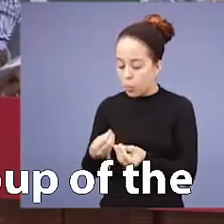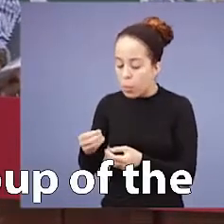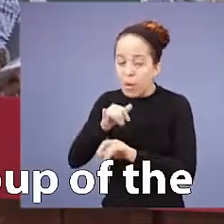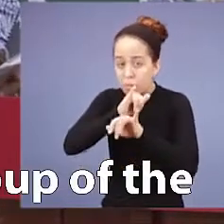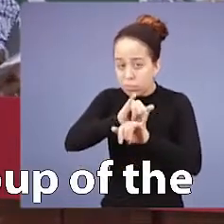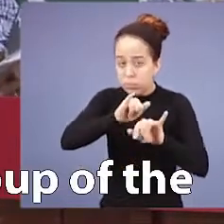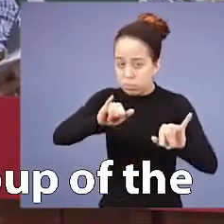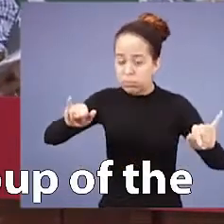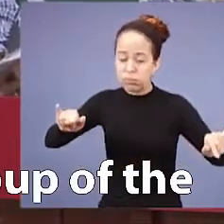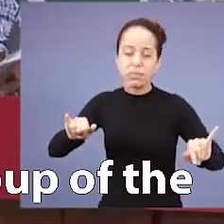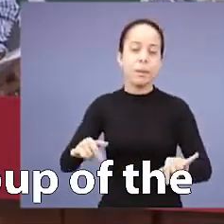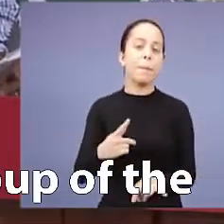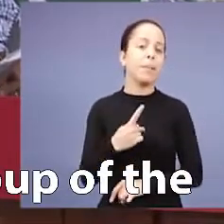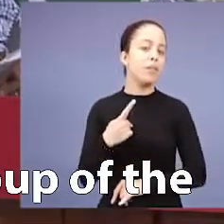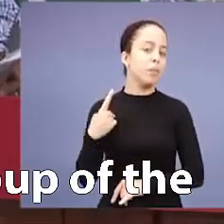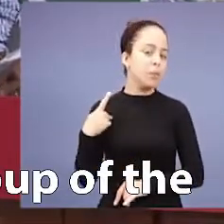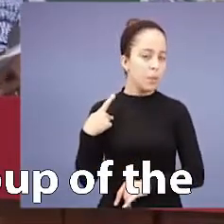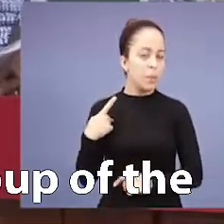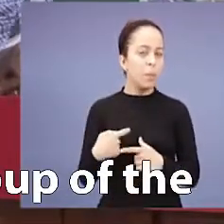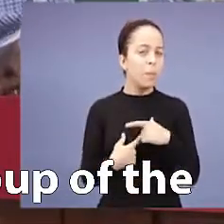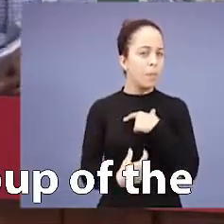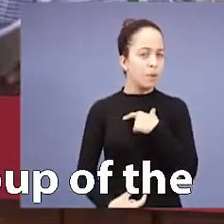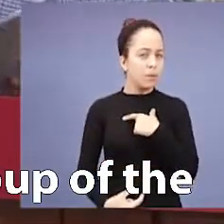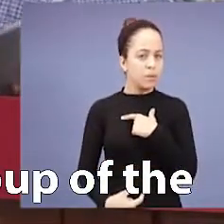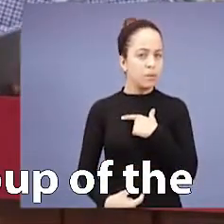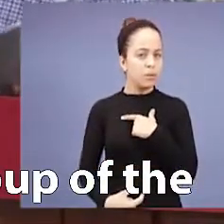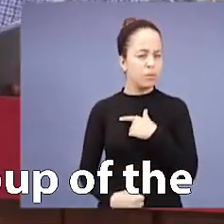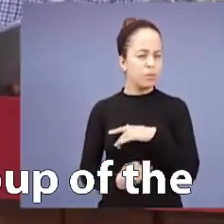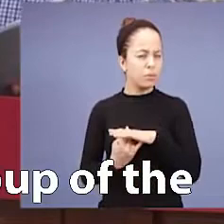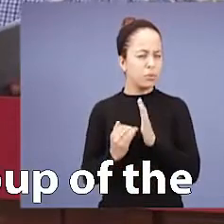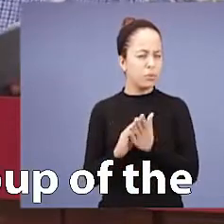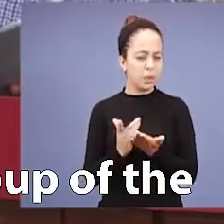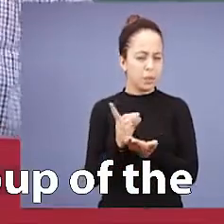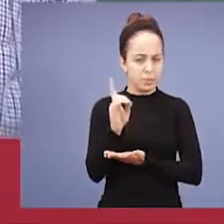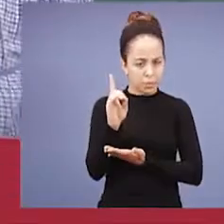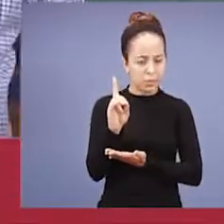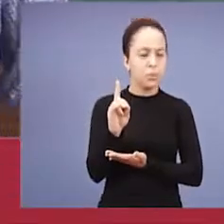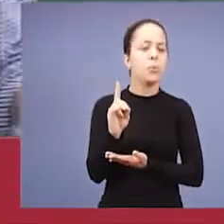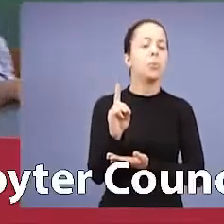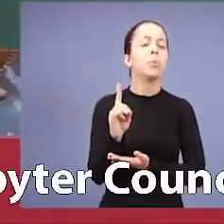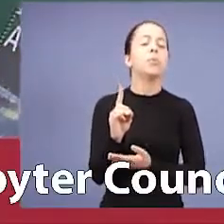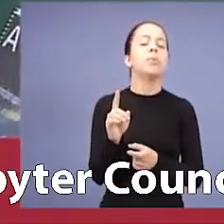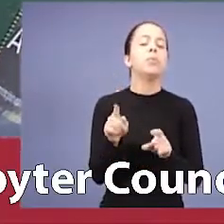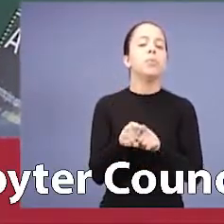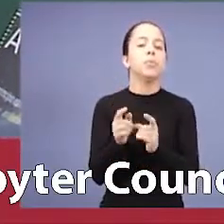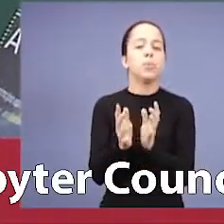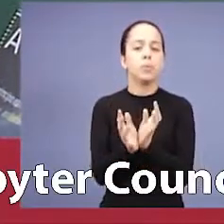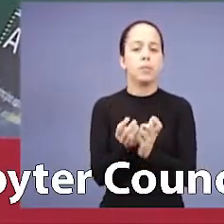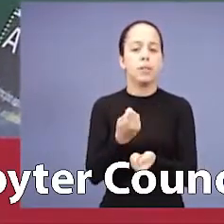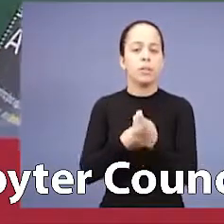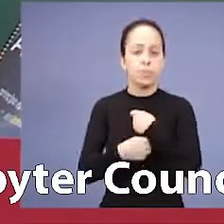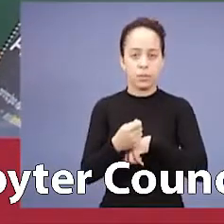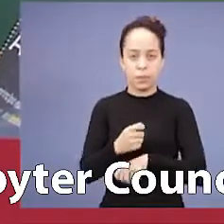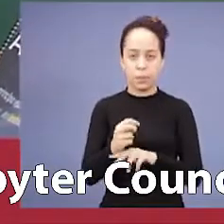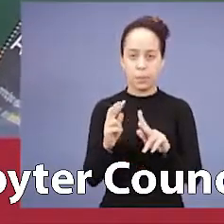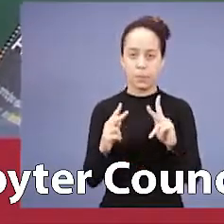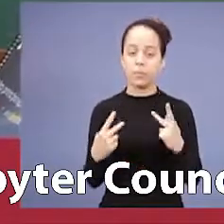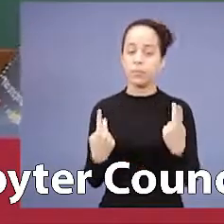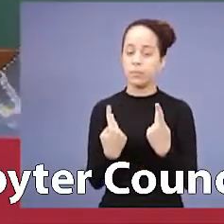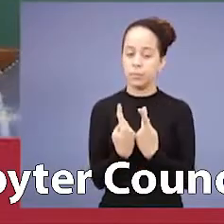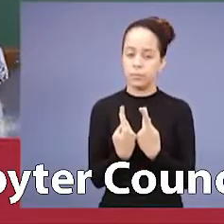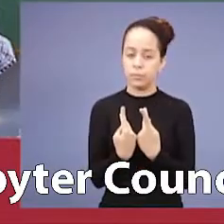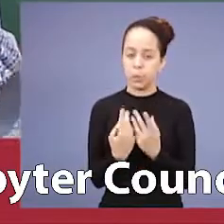irmãos pastores obreiros instituto bíblico grupo de administração do presbitério